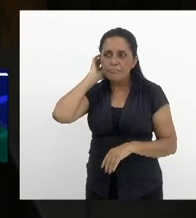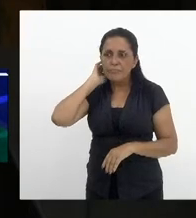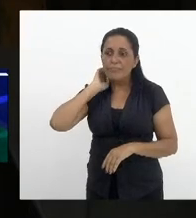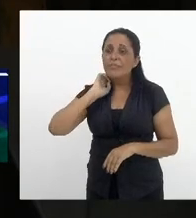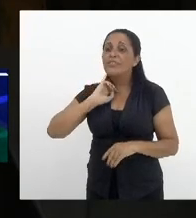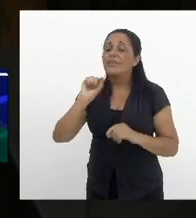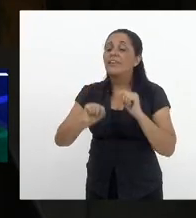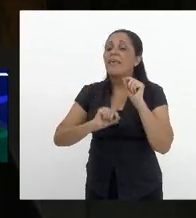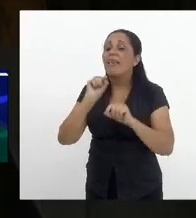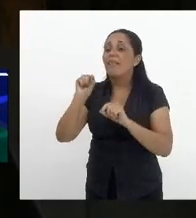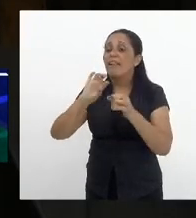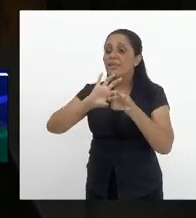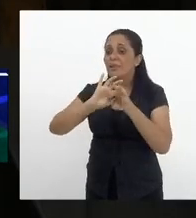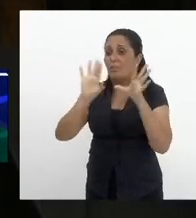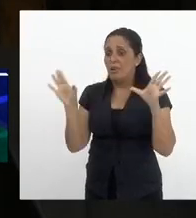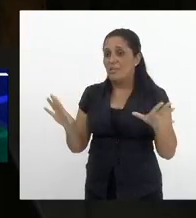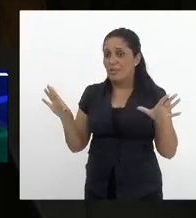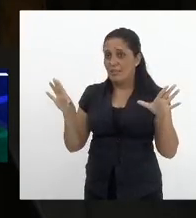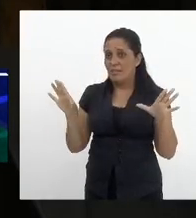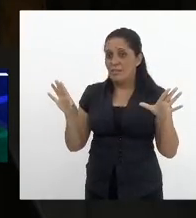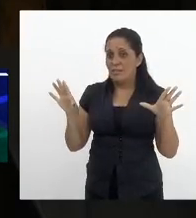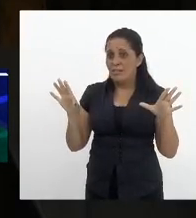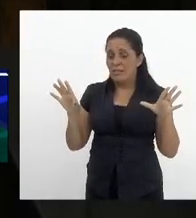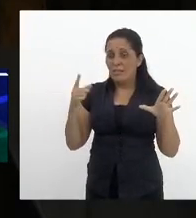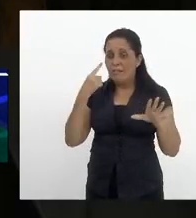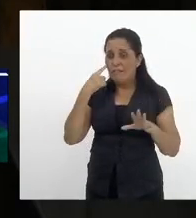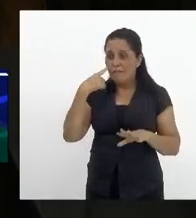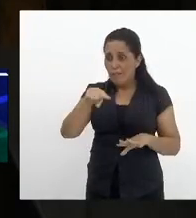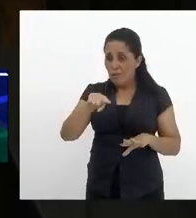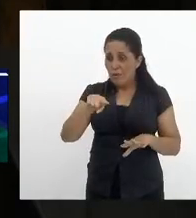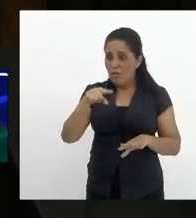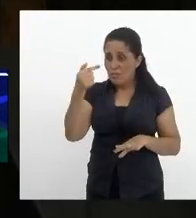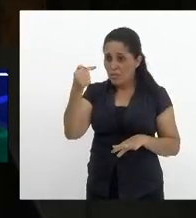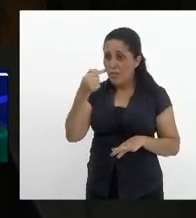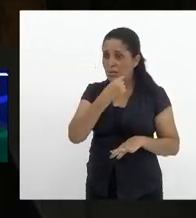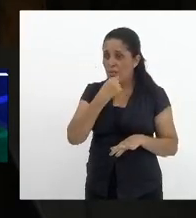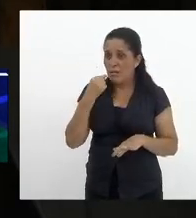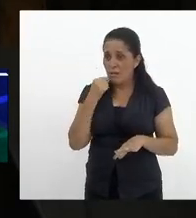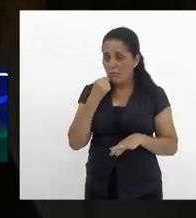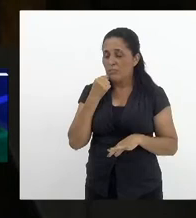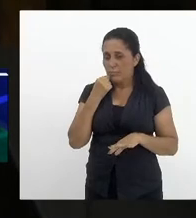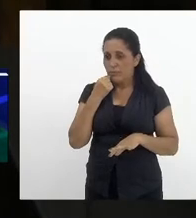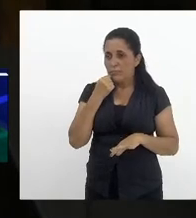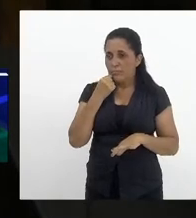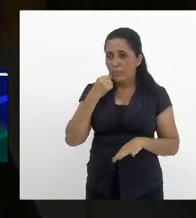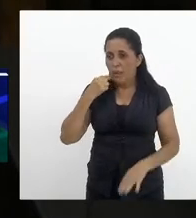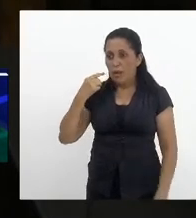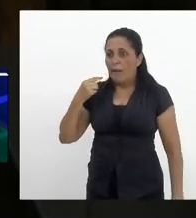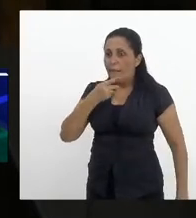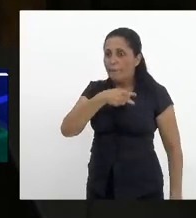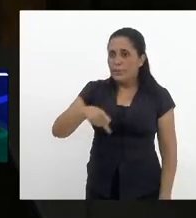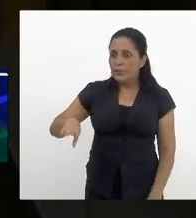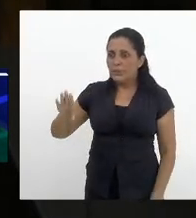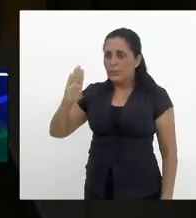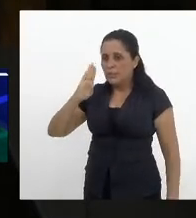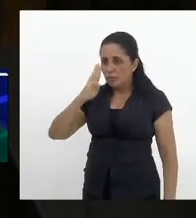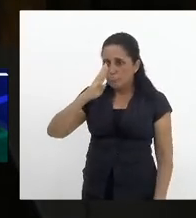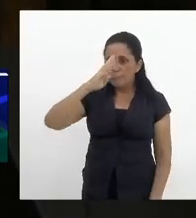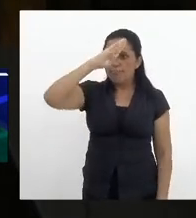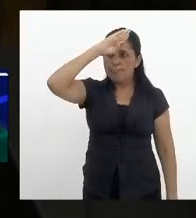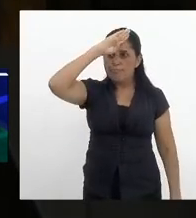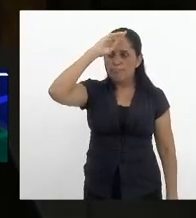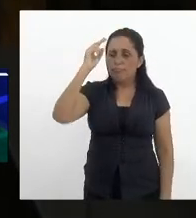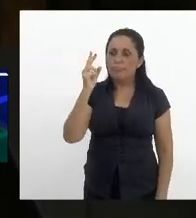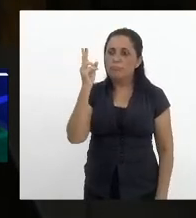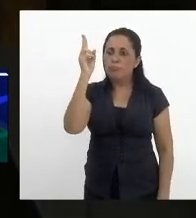democracia. Porque o que vimos no 7 de setembro foi o presidente da República, por